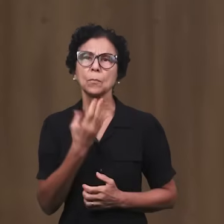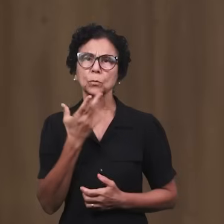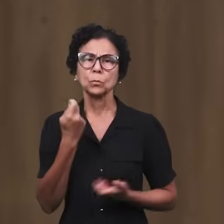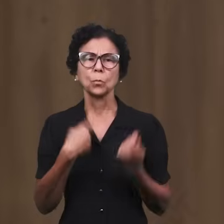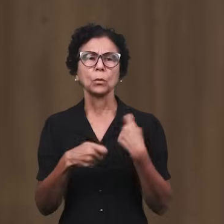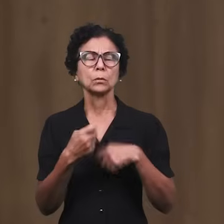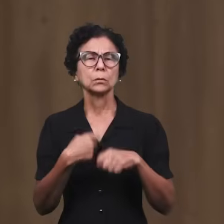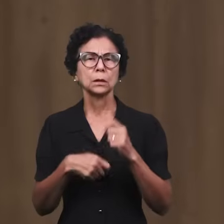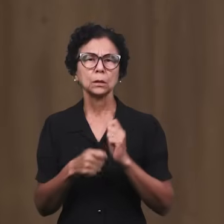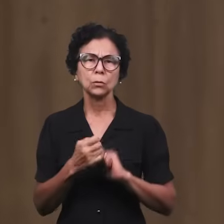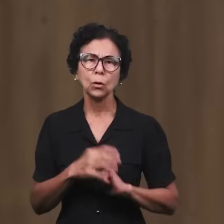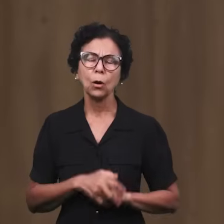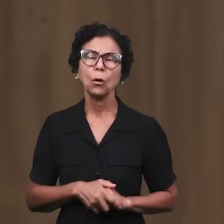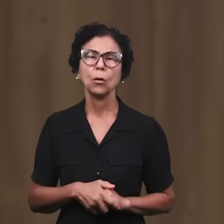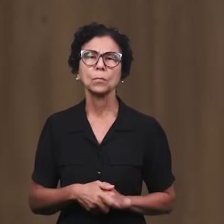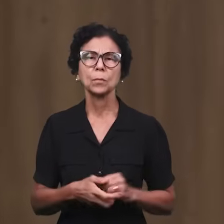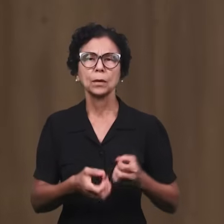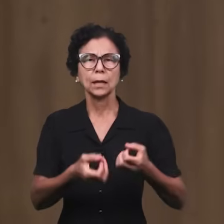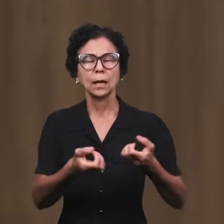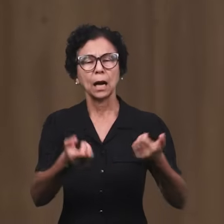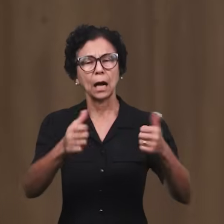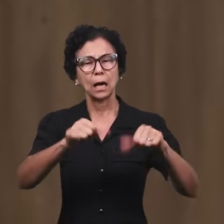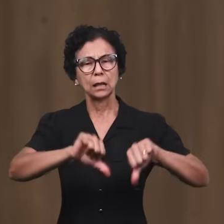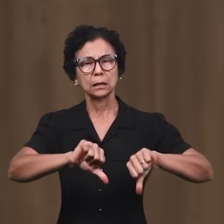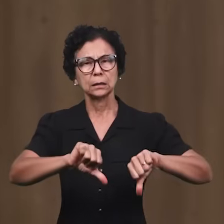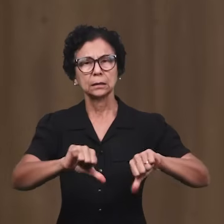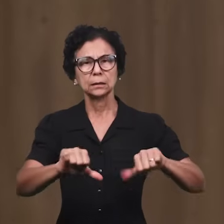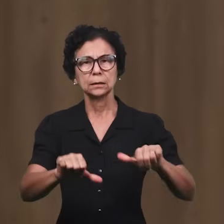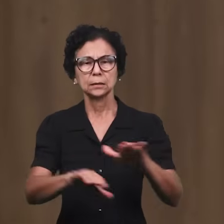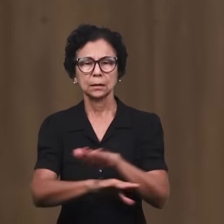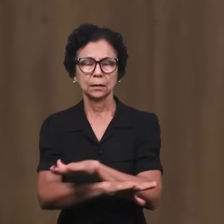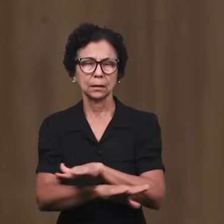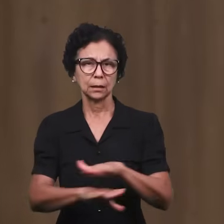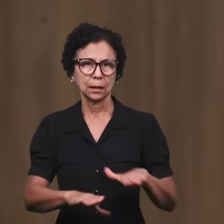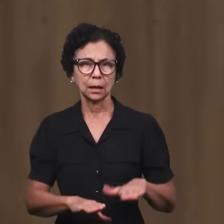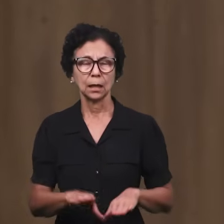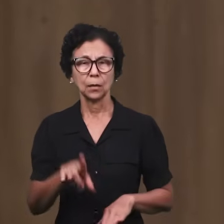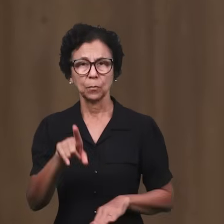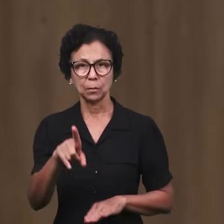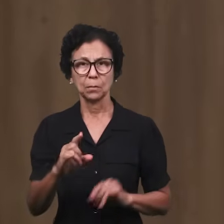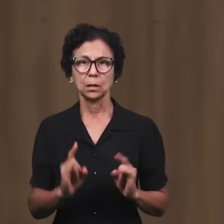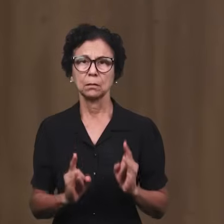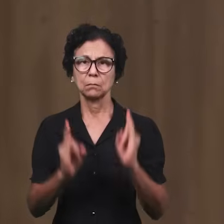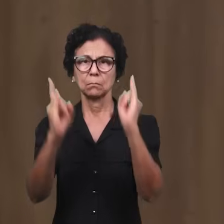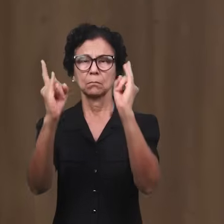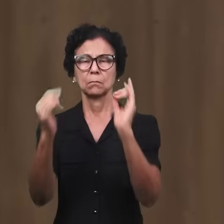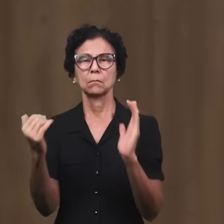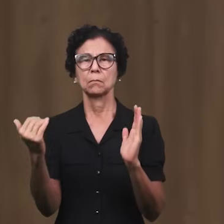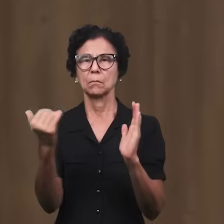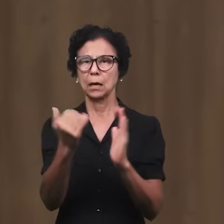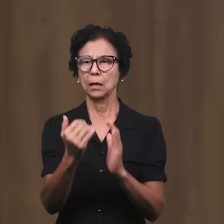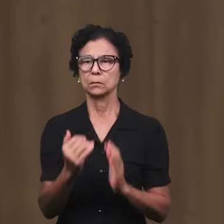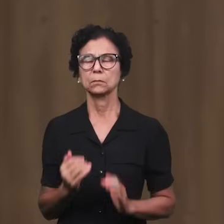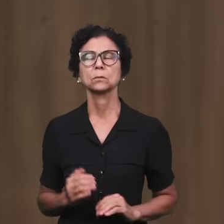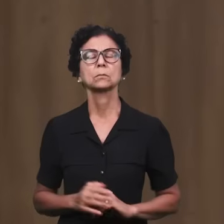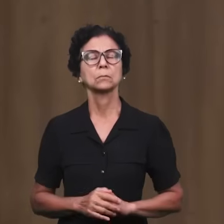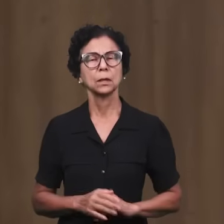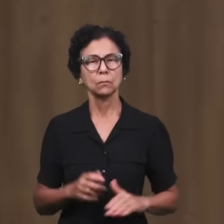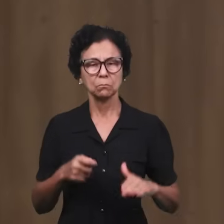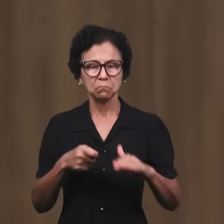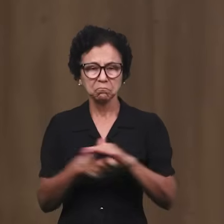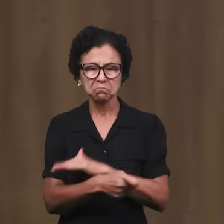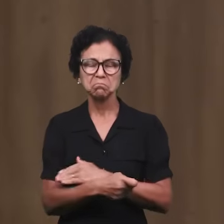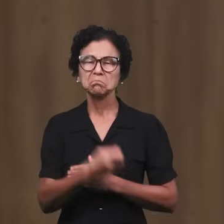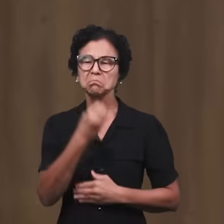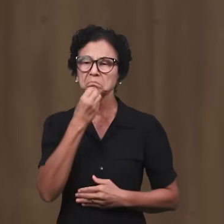negócio. As crises passam, mas o imóvel ele continua ali estabelecido, né, como um bom